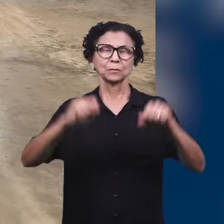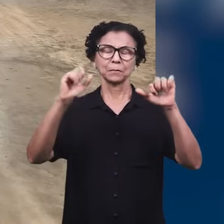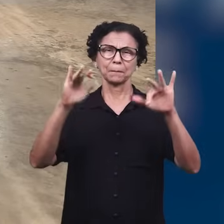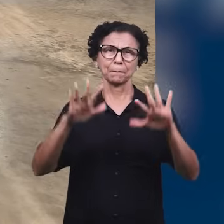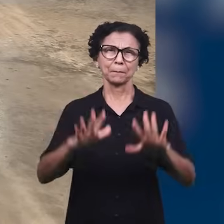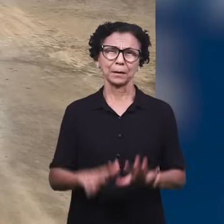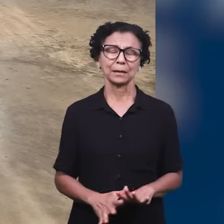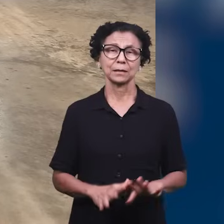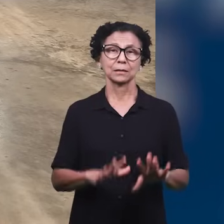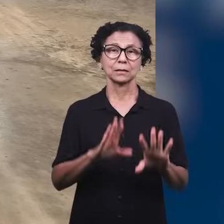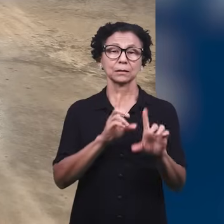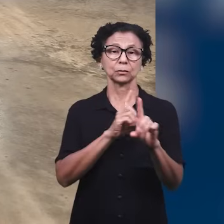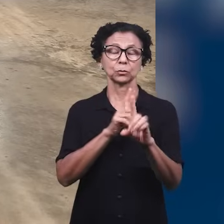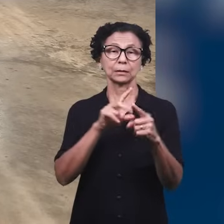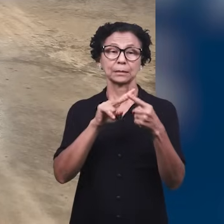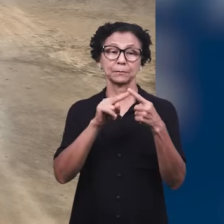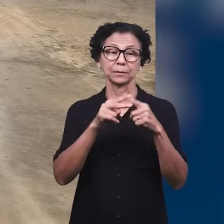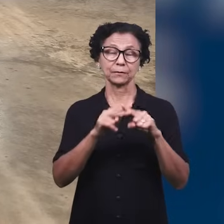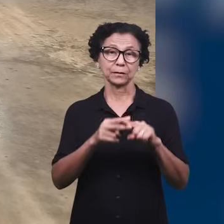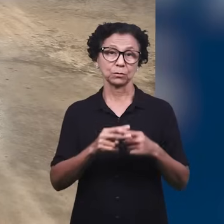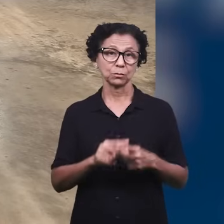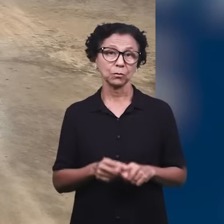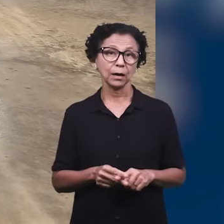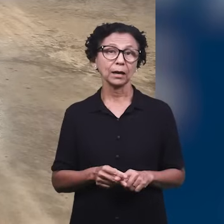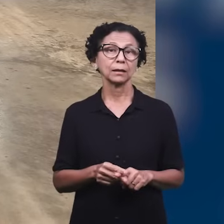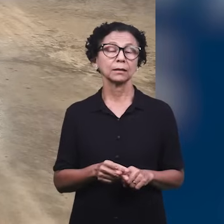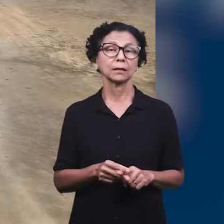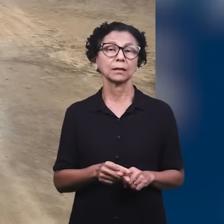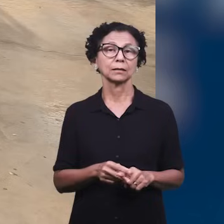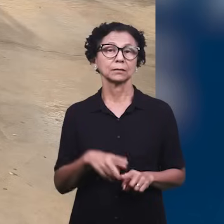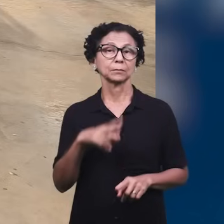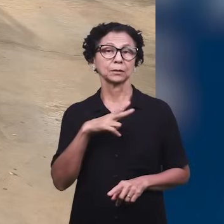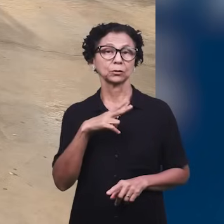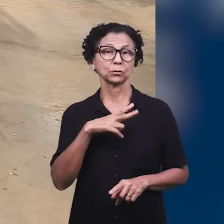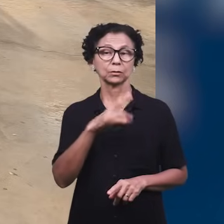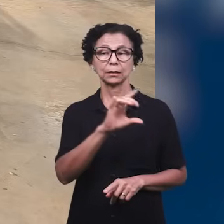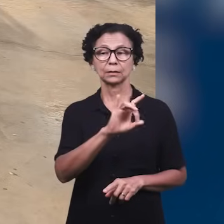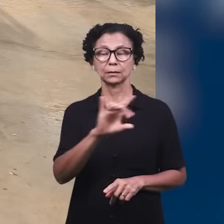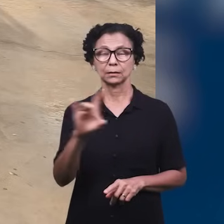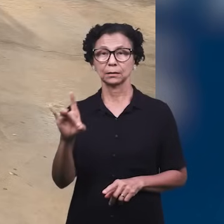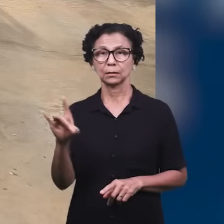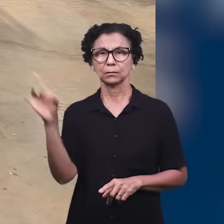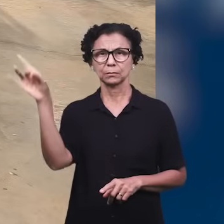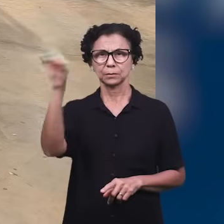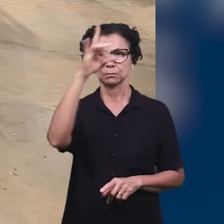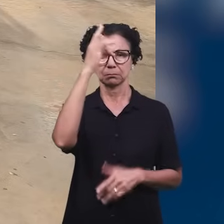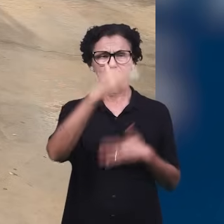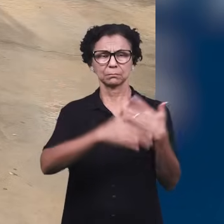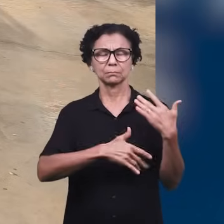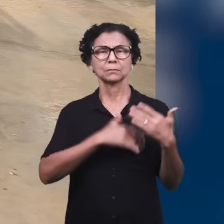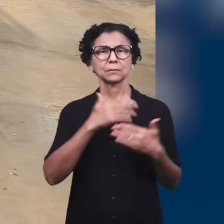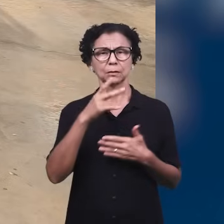foi aperfeiçoada na vida dessas servas fiéis que saíram cheias do Espírito Santo e